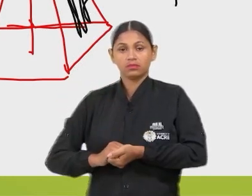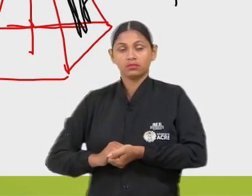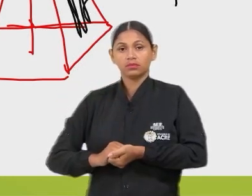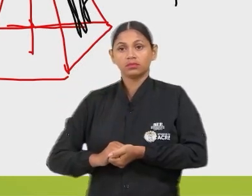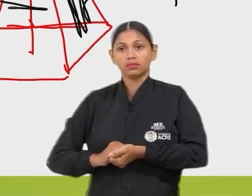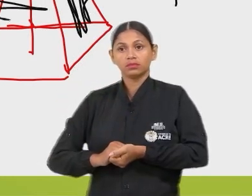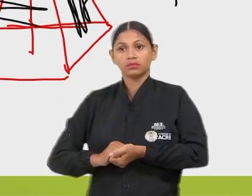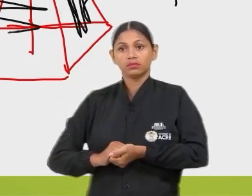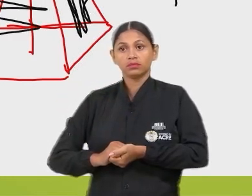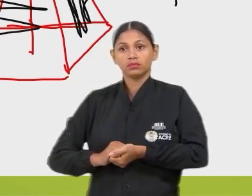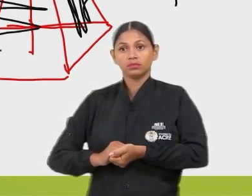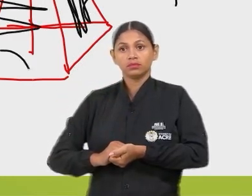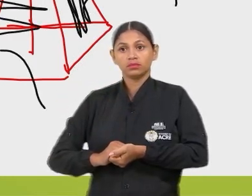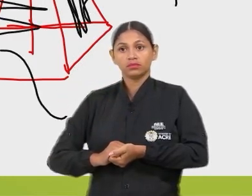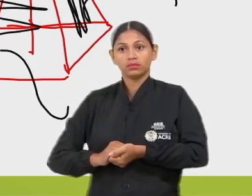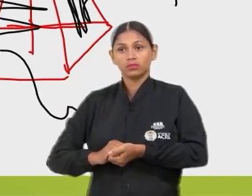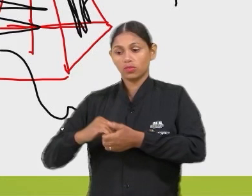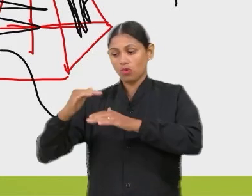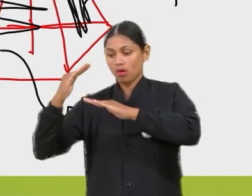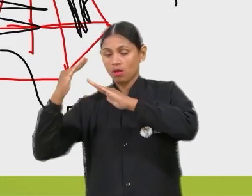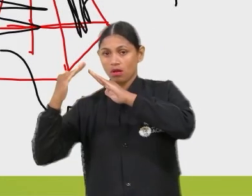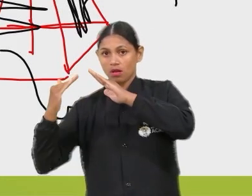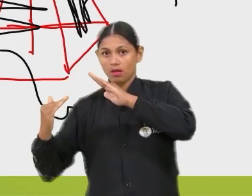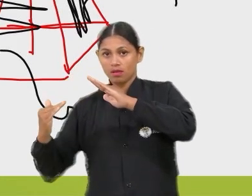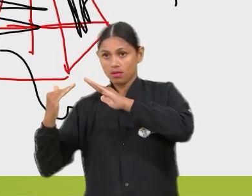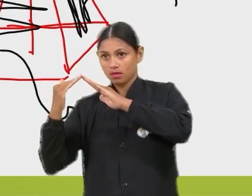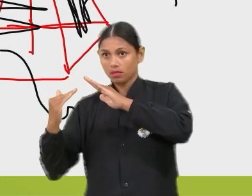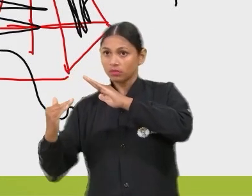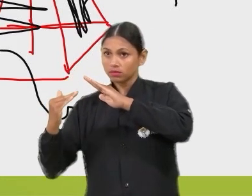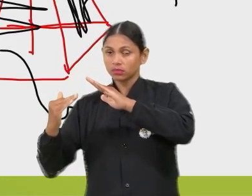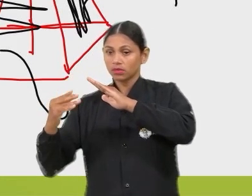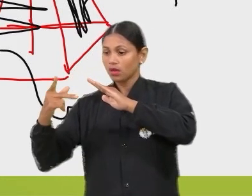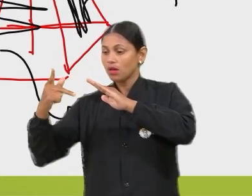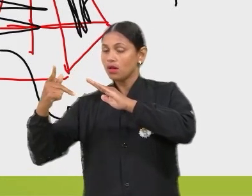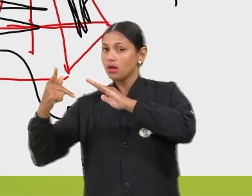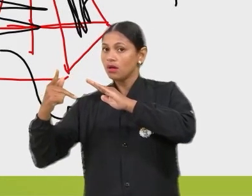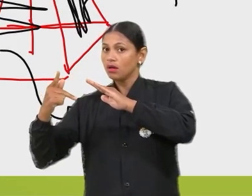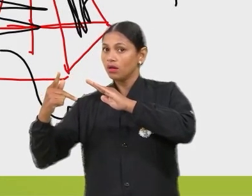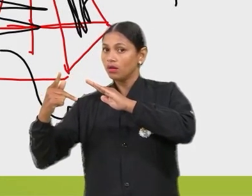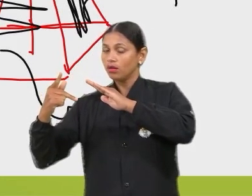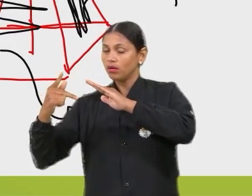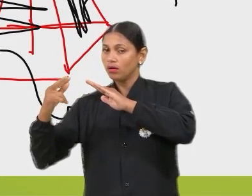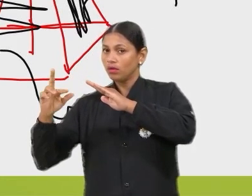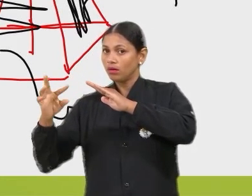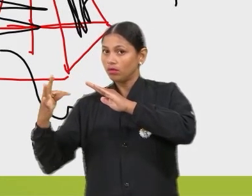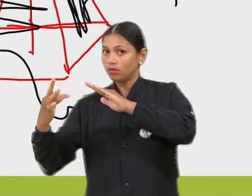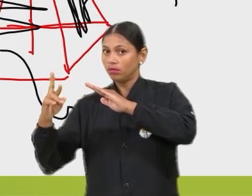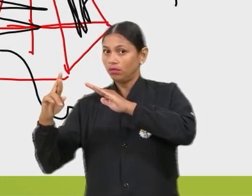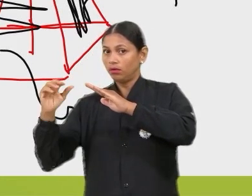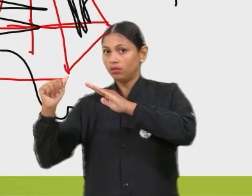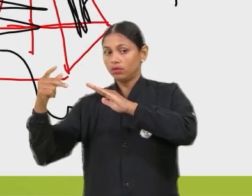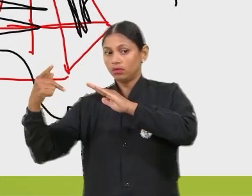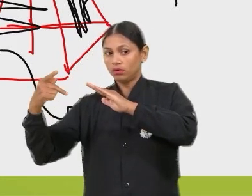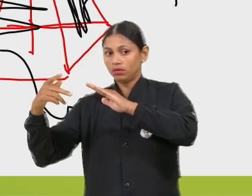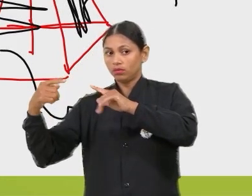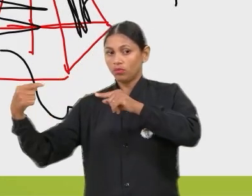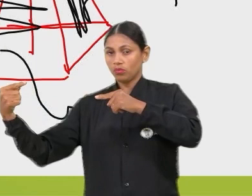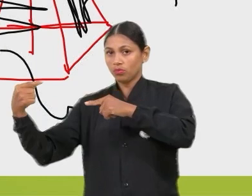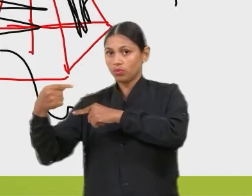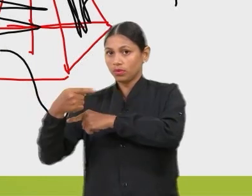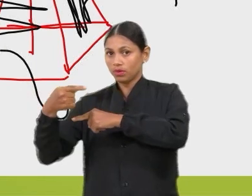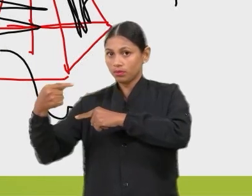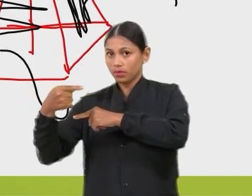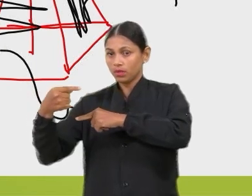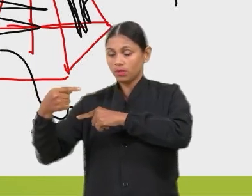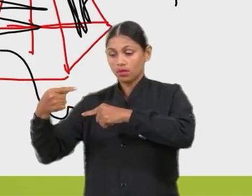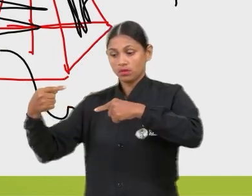1. Aqui na frente eu tenho outro trapézio. Ó. Vou chamar de trapézio 2. Ok? Então eu tenho o quê? Como são 4 faces